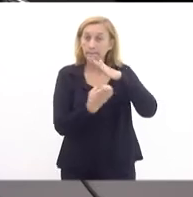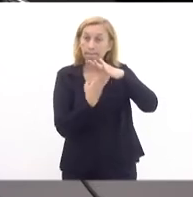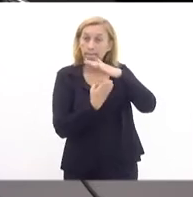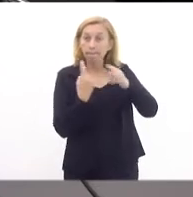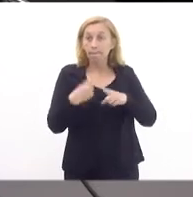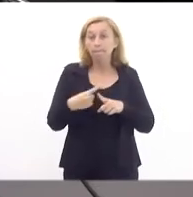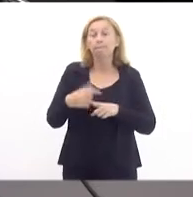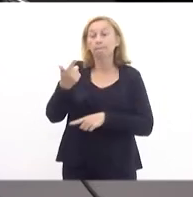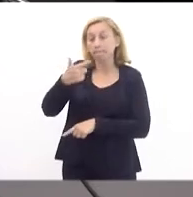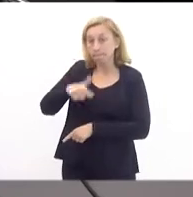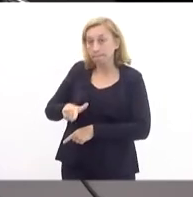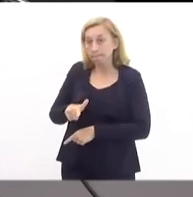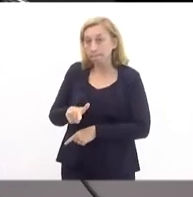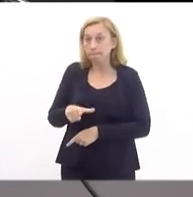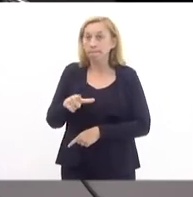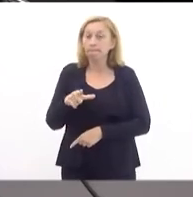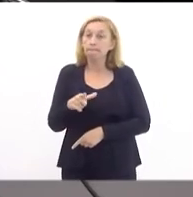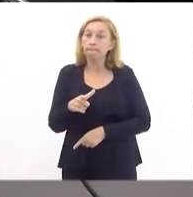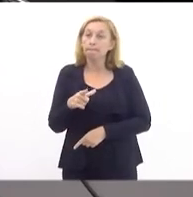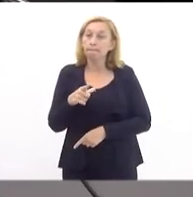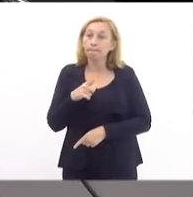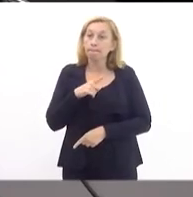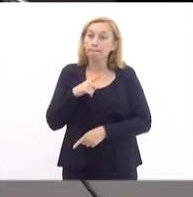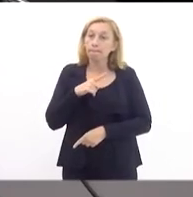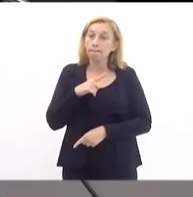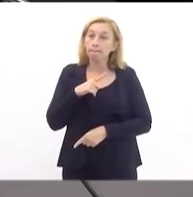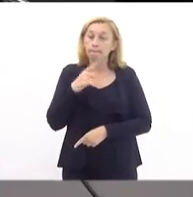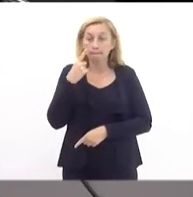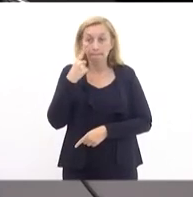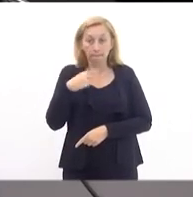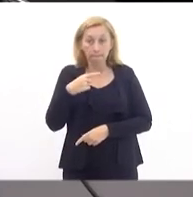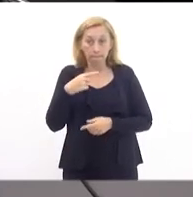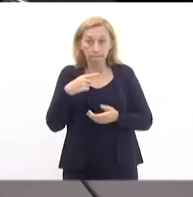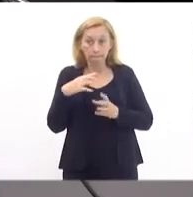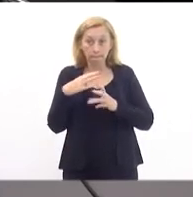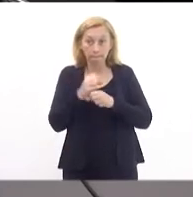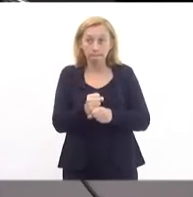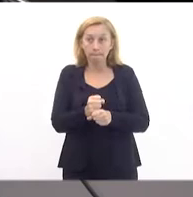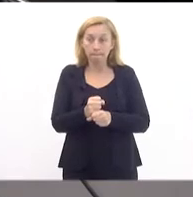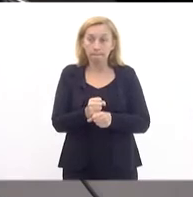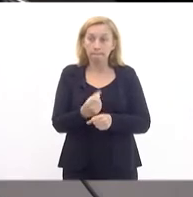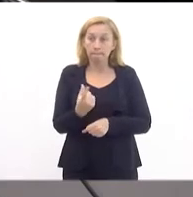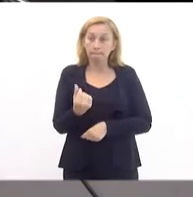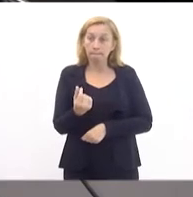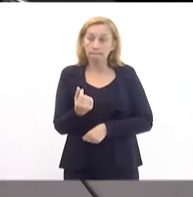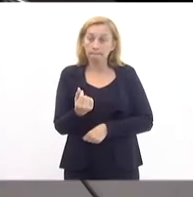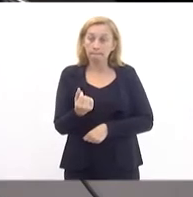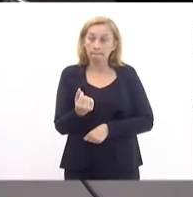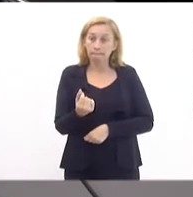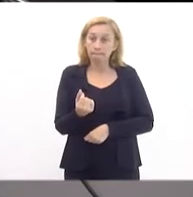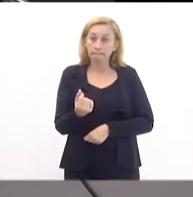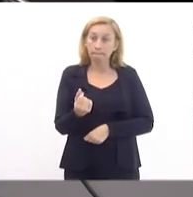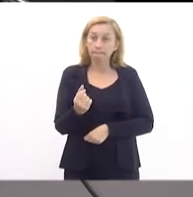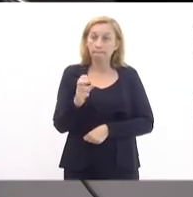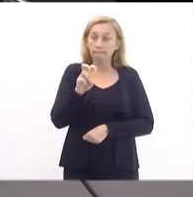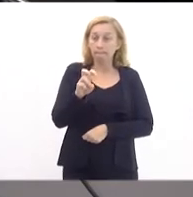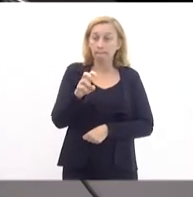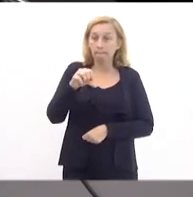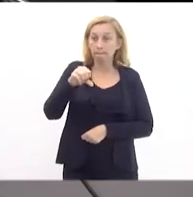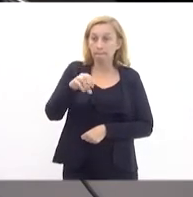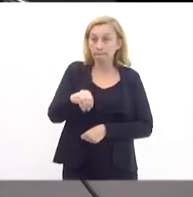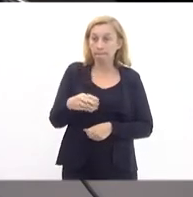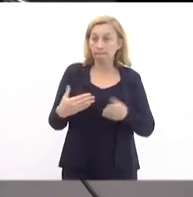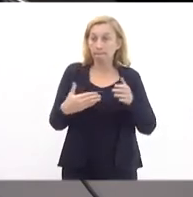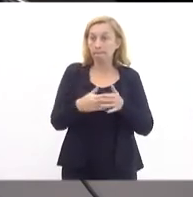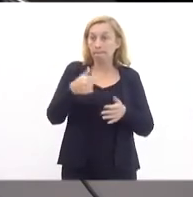porque, novamente, teve uma homologação dos cálculos pela Getransp, que a tarifa, então, sai de R$ 5,90 para R$ 7,00. Né?